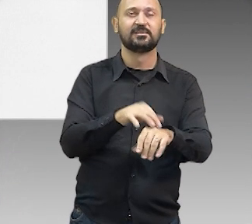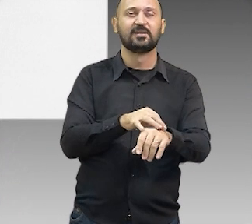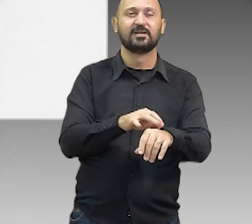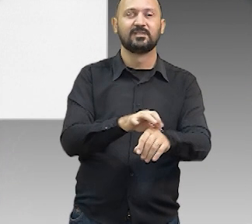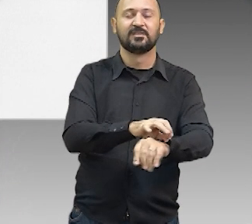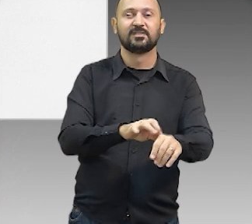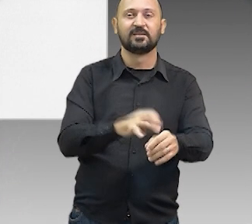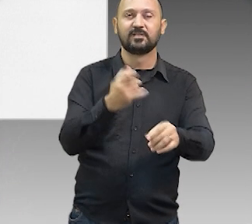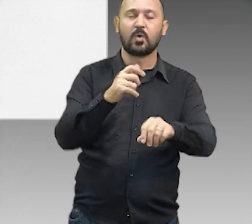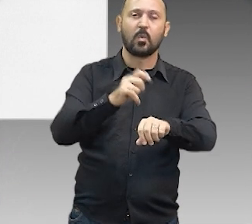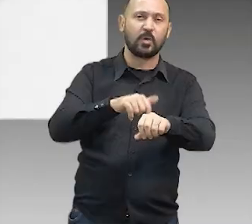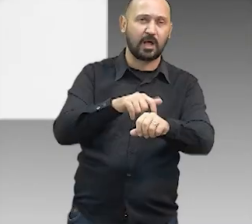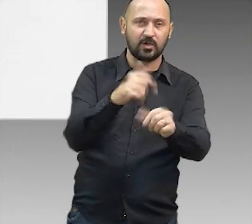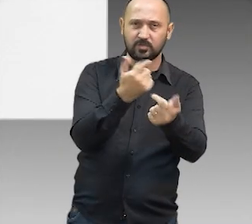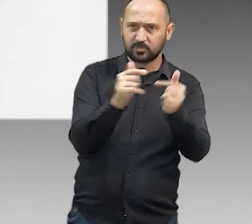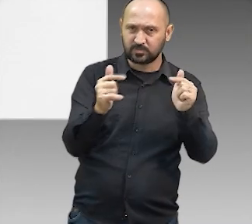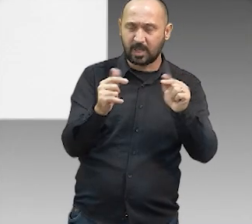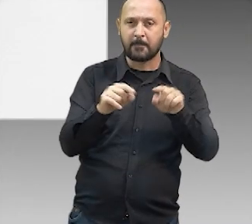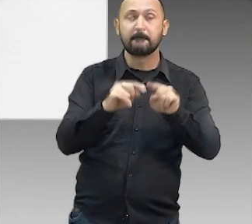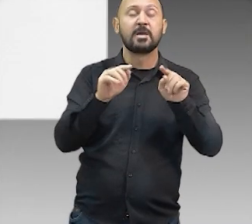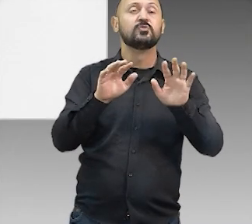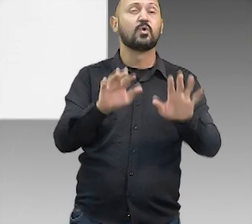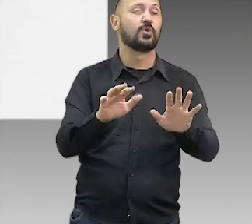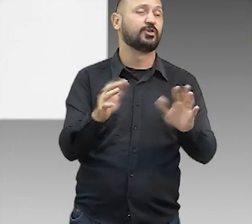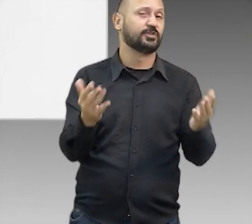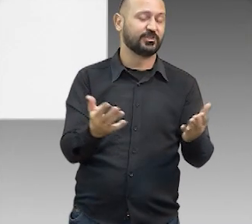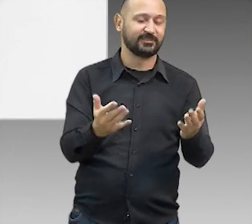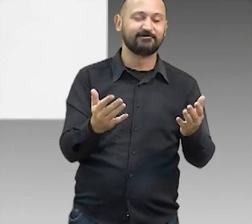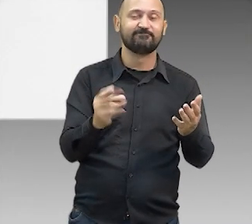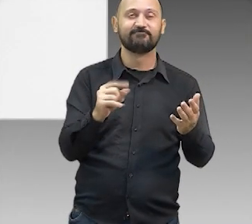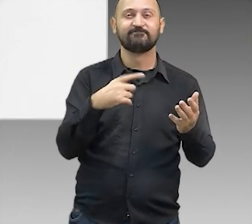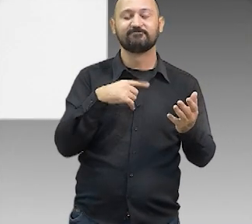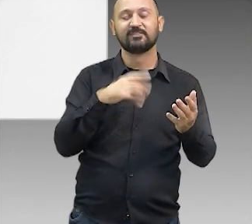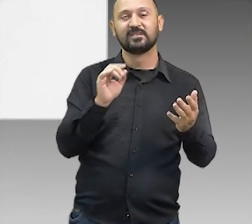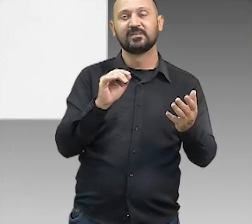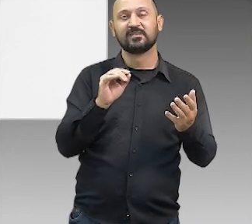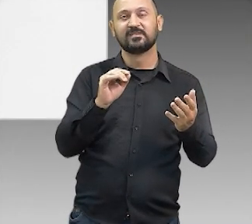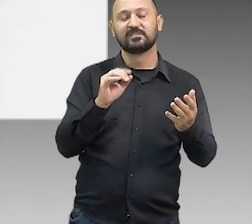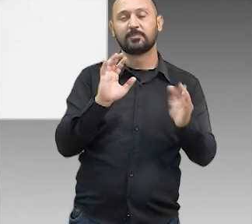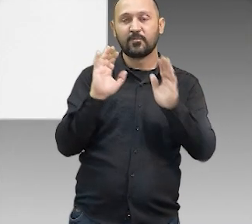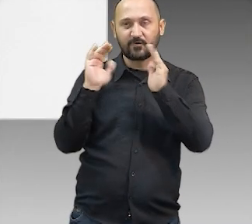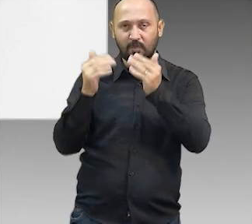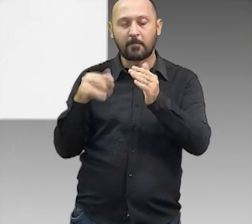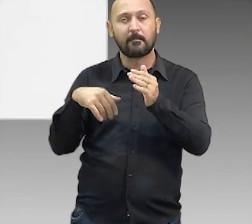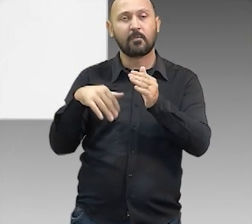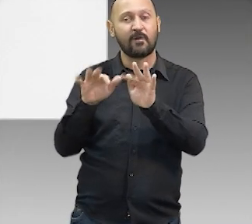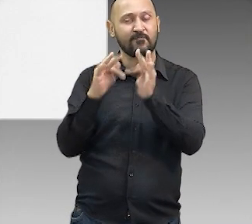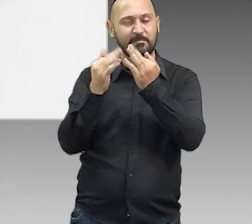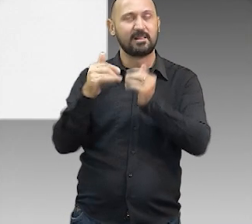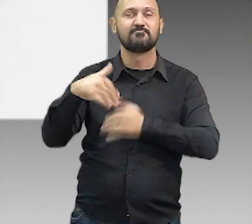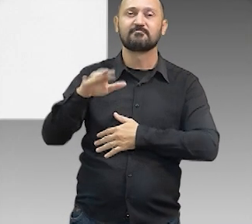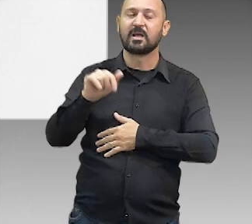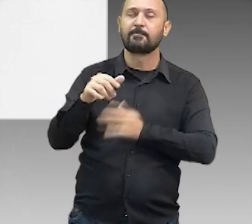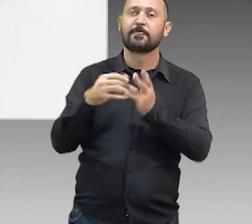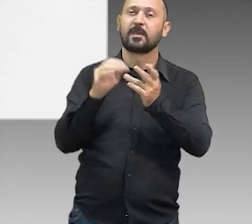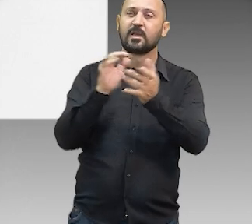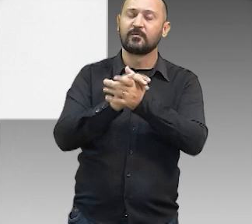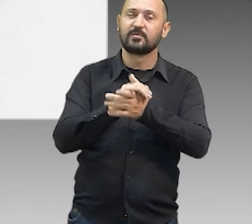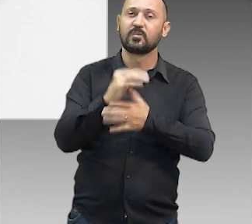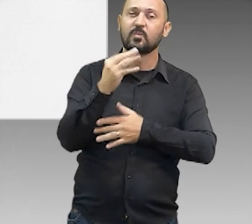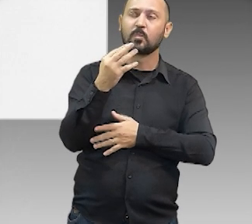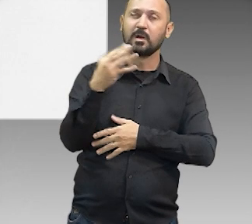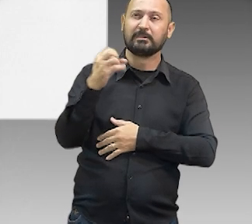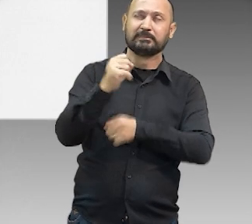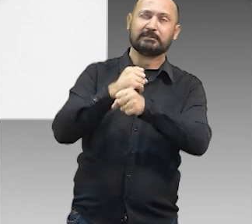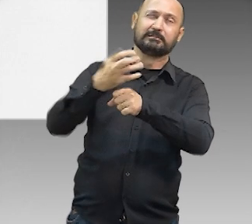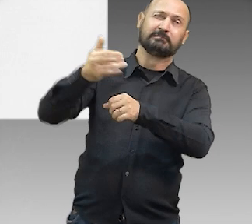já mais, eu me dedico mais à minha família. Sou casado há 40 e poucos anos, eu tenho 2 filhos, eu tenho